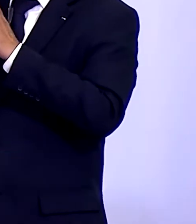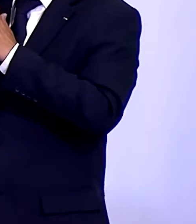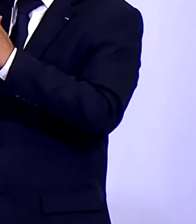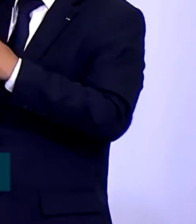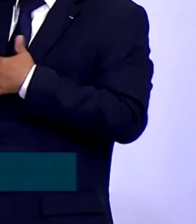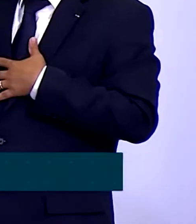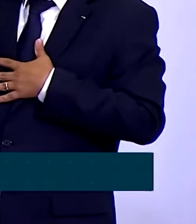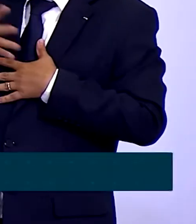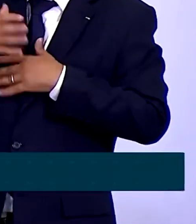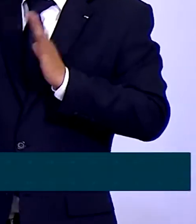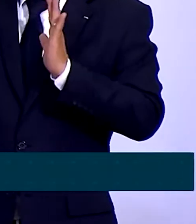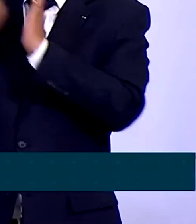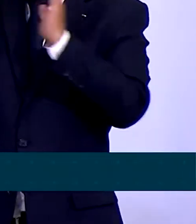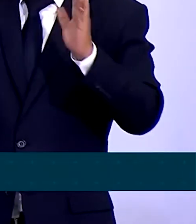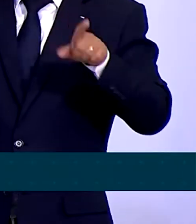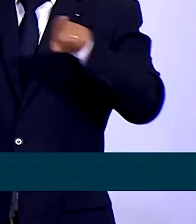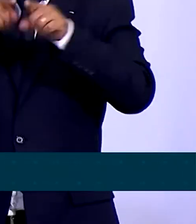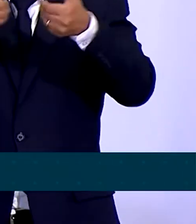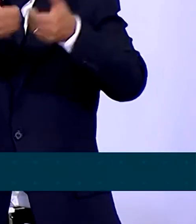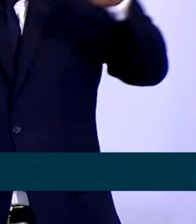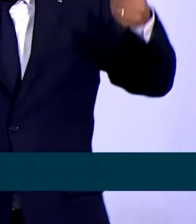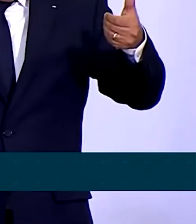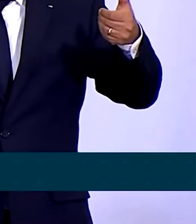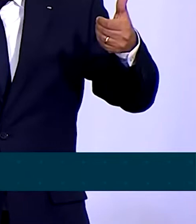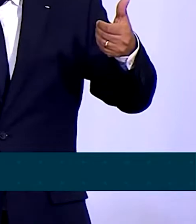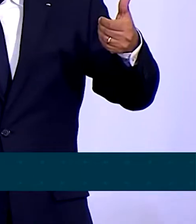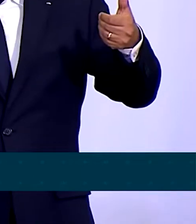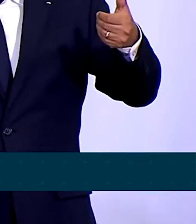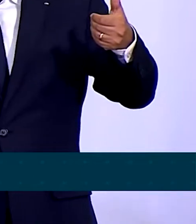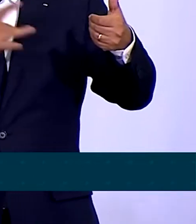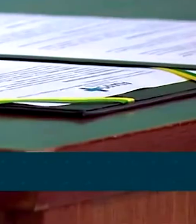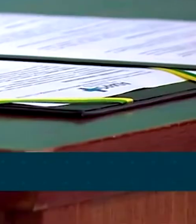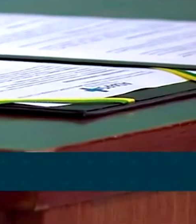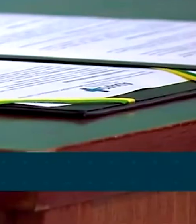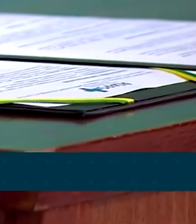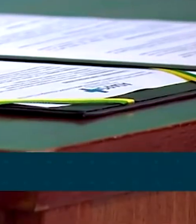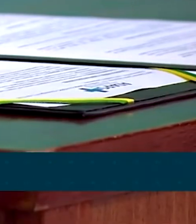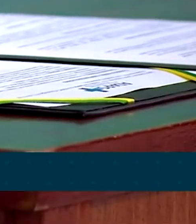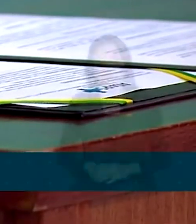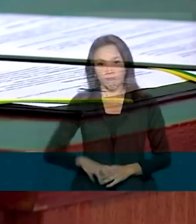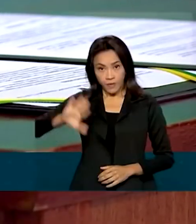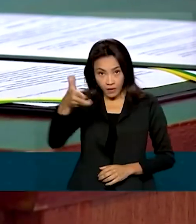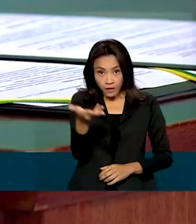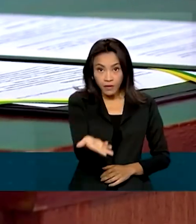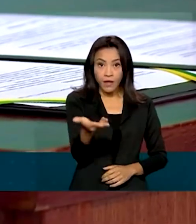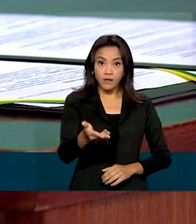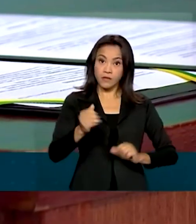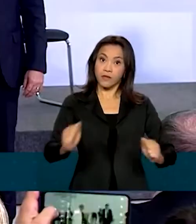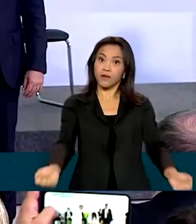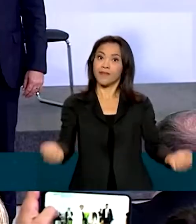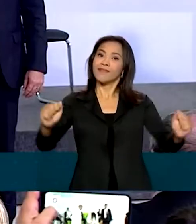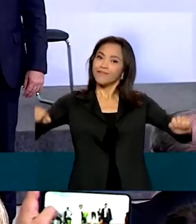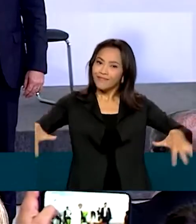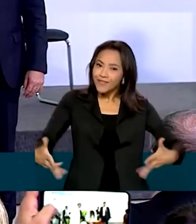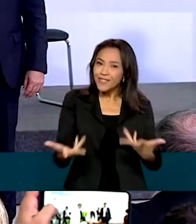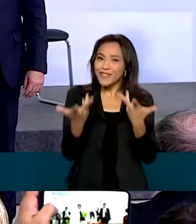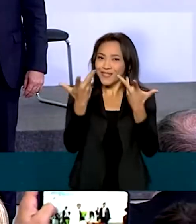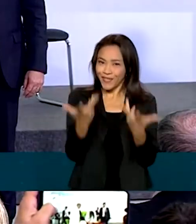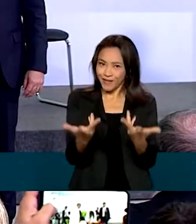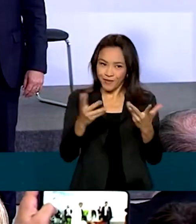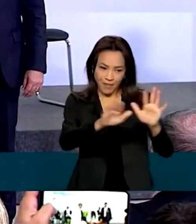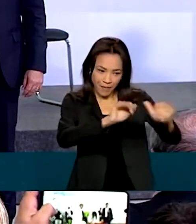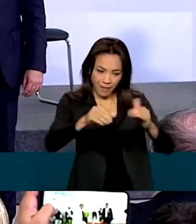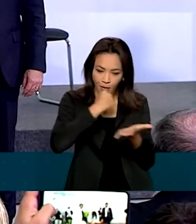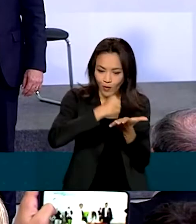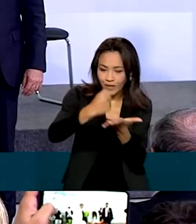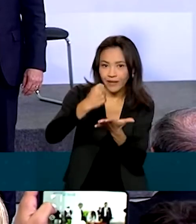convocados foram ofertadas pelo Ministério da Saúde e inicialmente cinco mil vagas para os municípios com uma confirmação